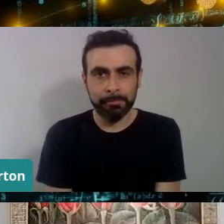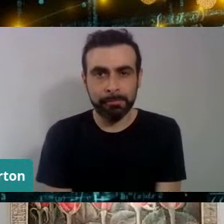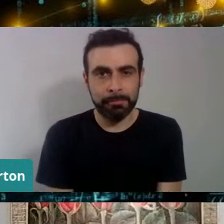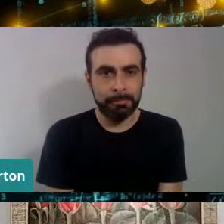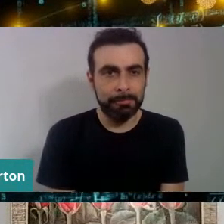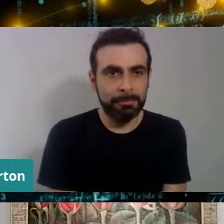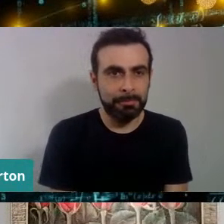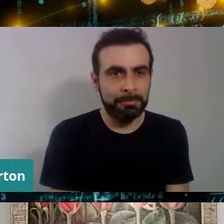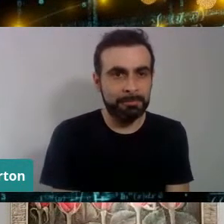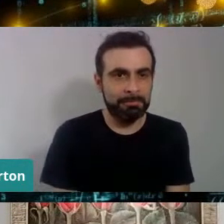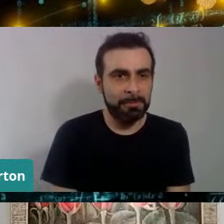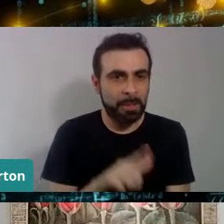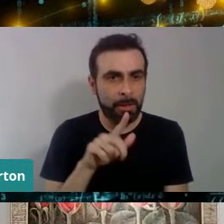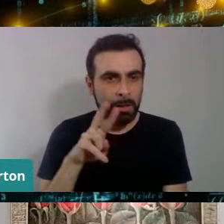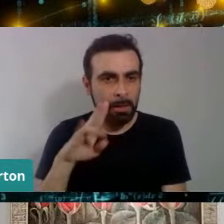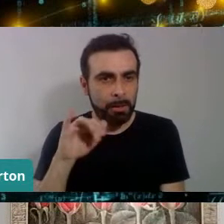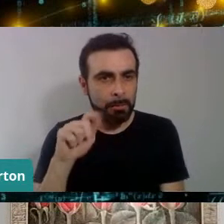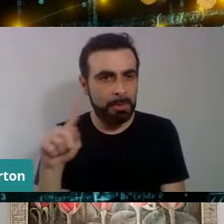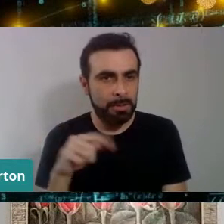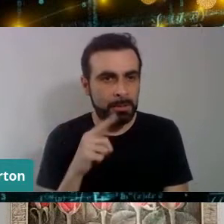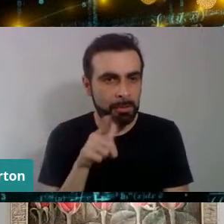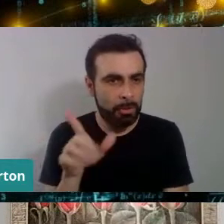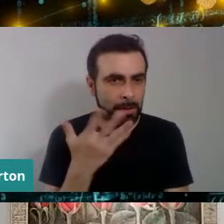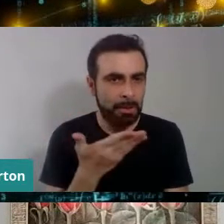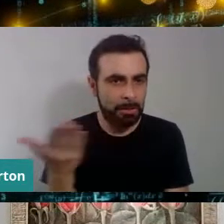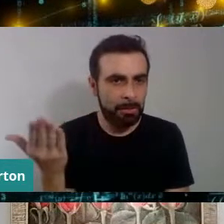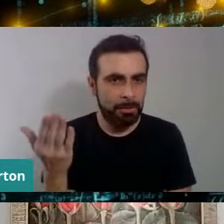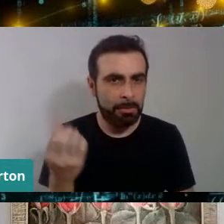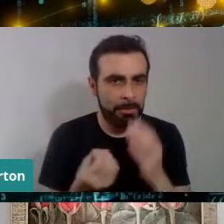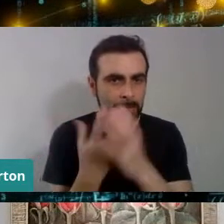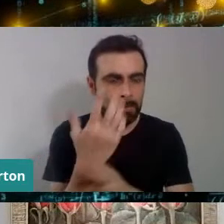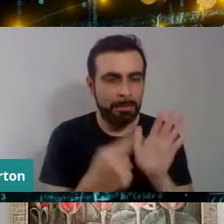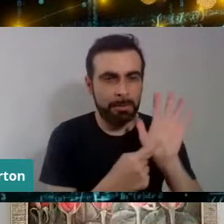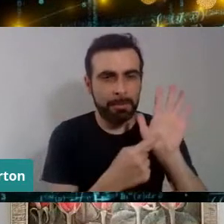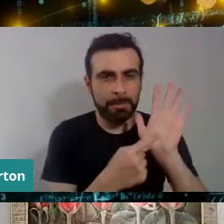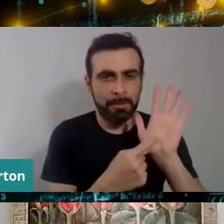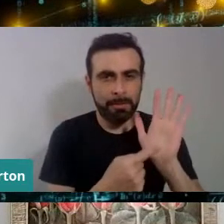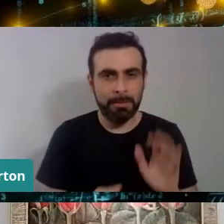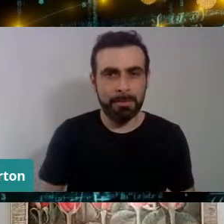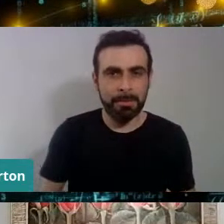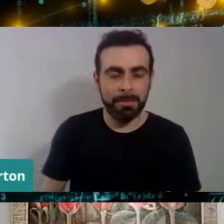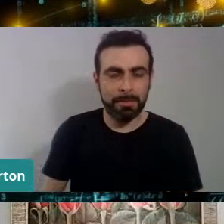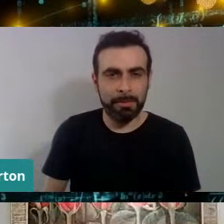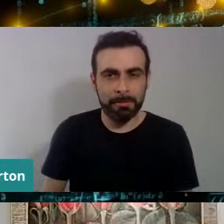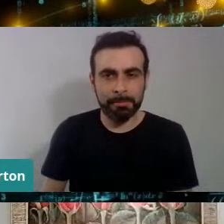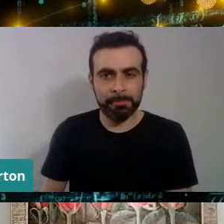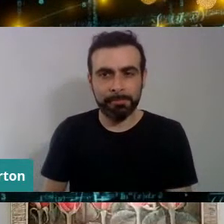Vamos ver se o Luiz consegue aparecer aí para a gente.